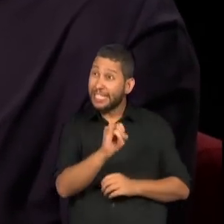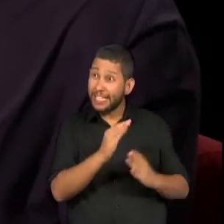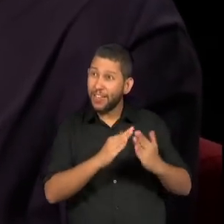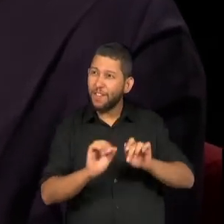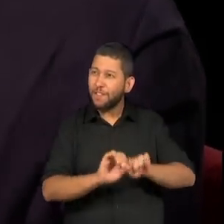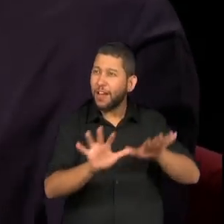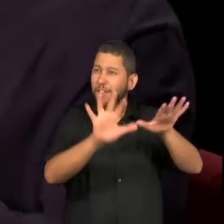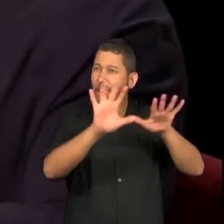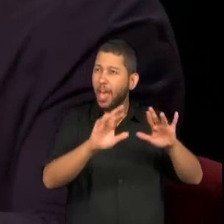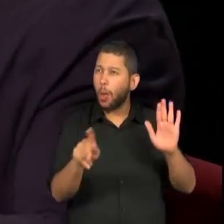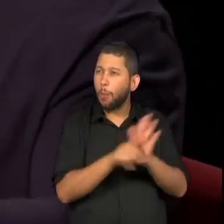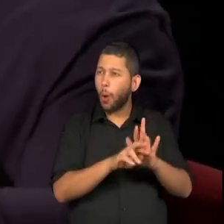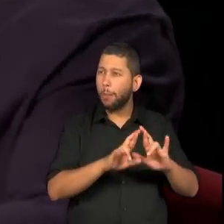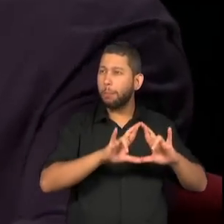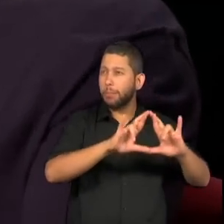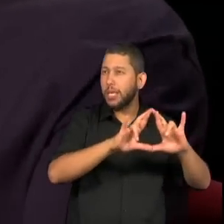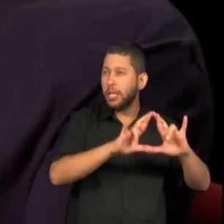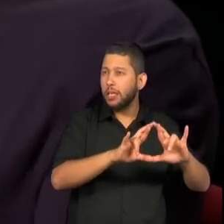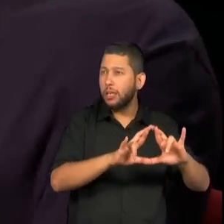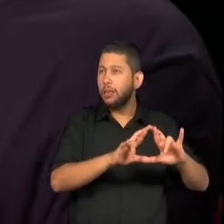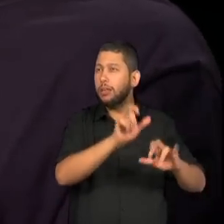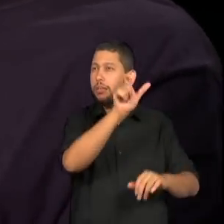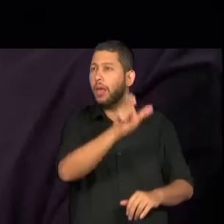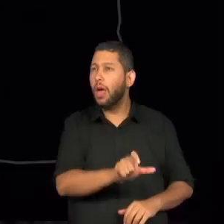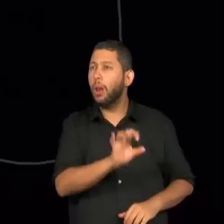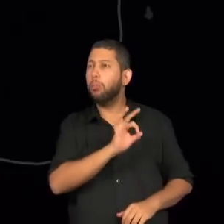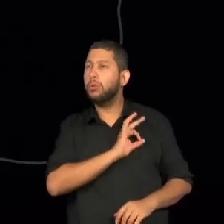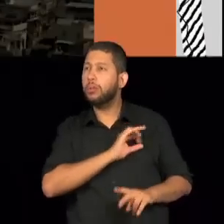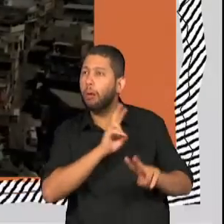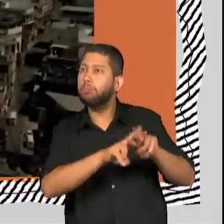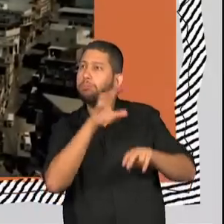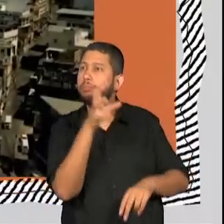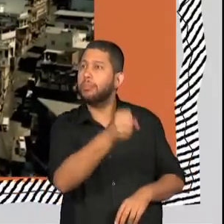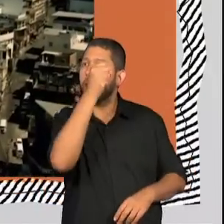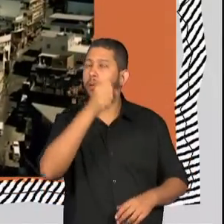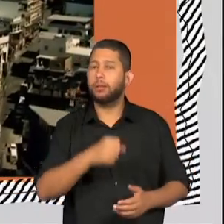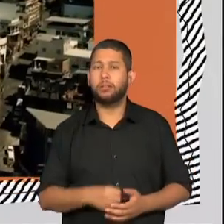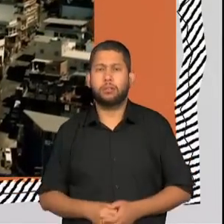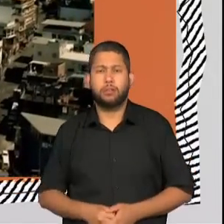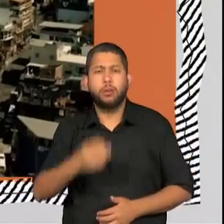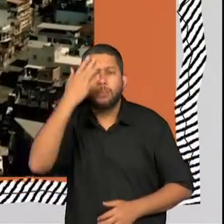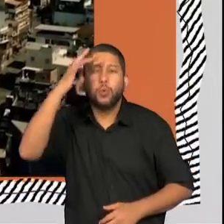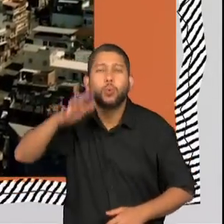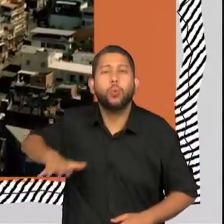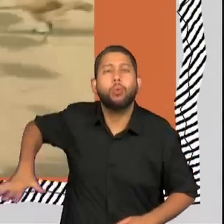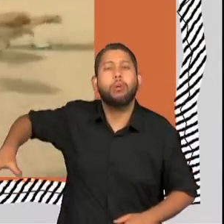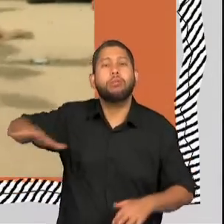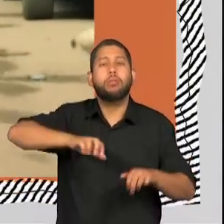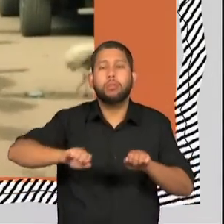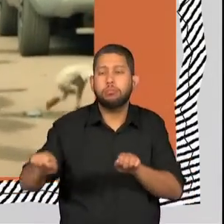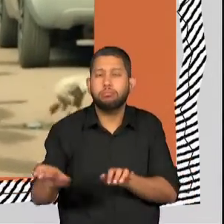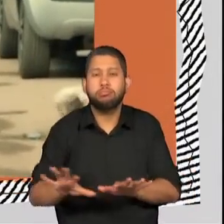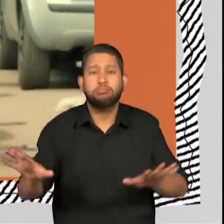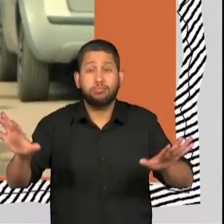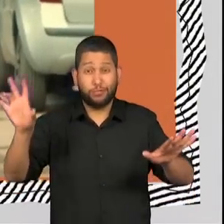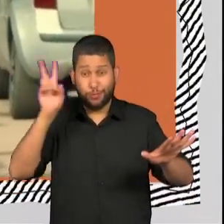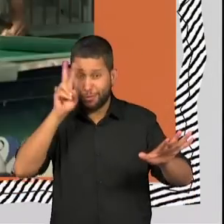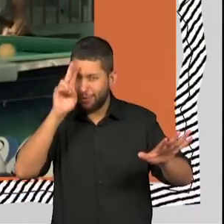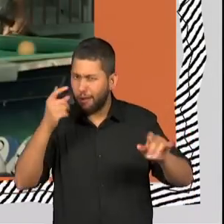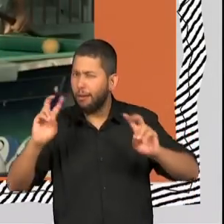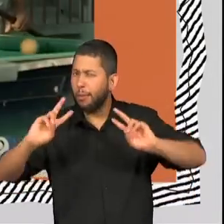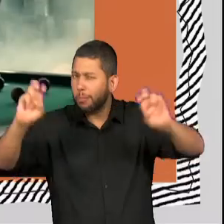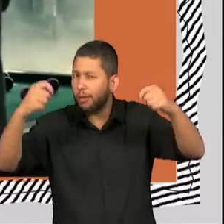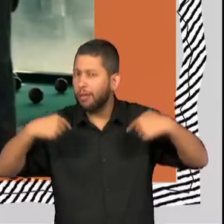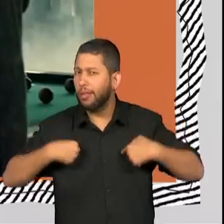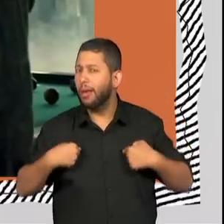milícia, acaba tendo algum policial preso que ainda está nativo. Todo mundo devia nessa história se ligar,